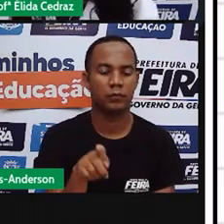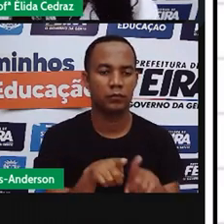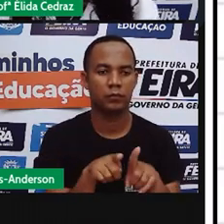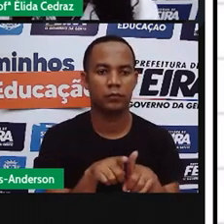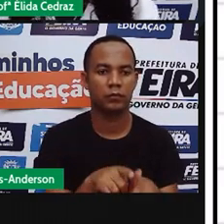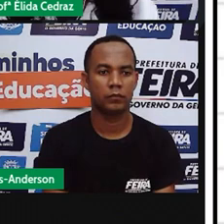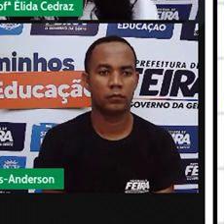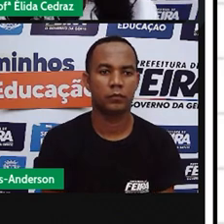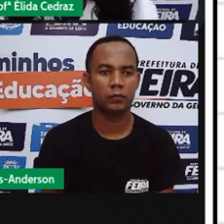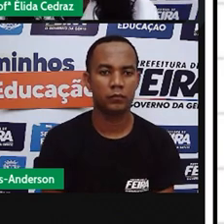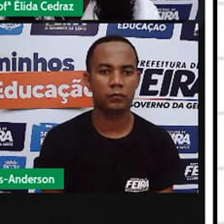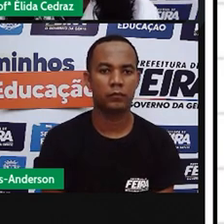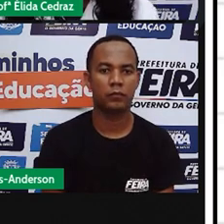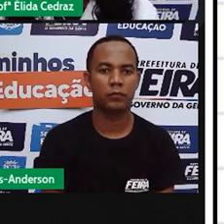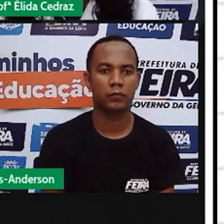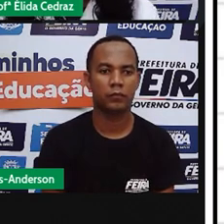5?